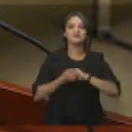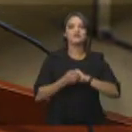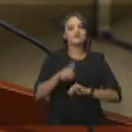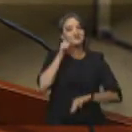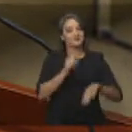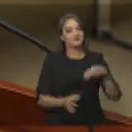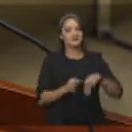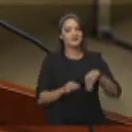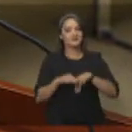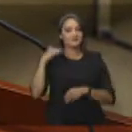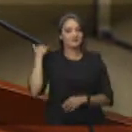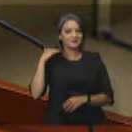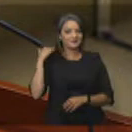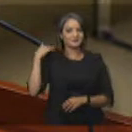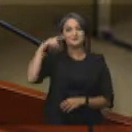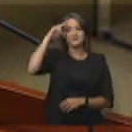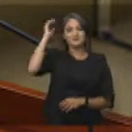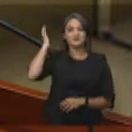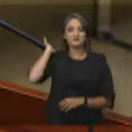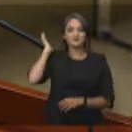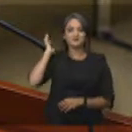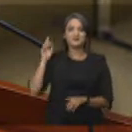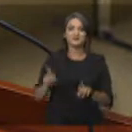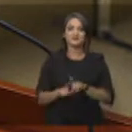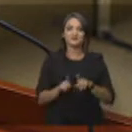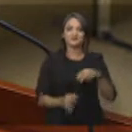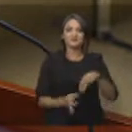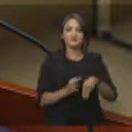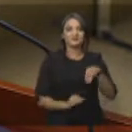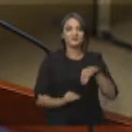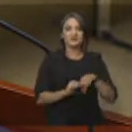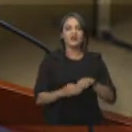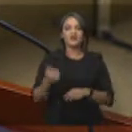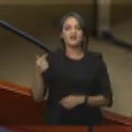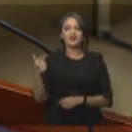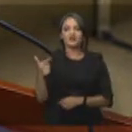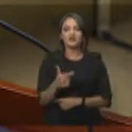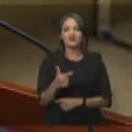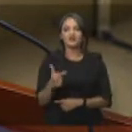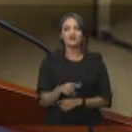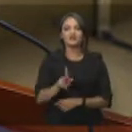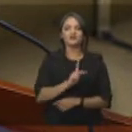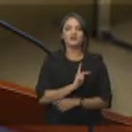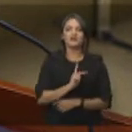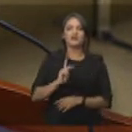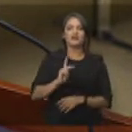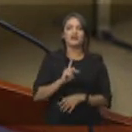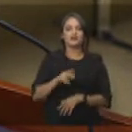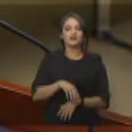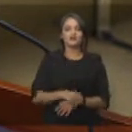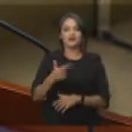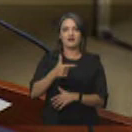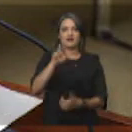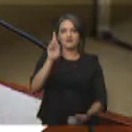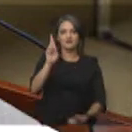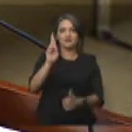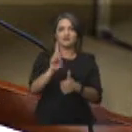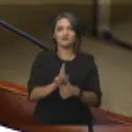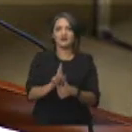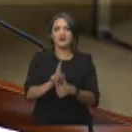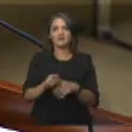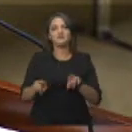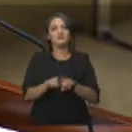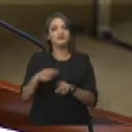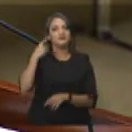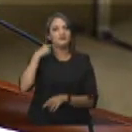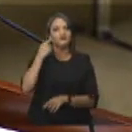Rosa Weber, excelentíssimos ministros, excelentíssima vice-procuradora-geral da República, doutora Lindora Araújo, colegas advogados